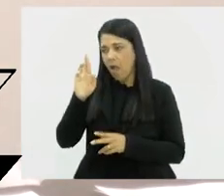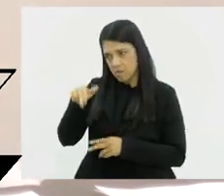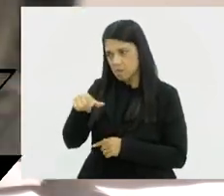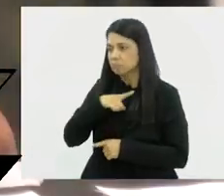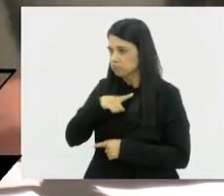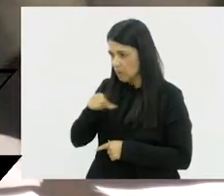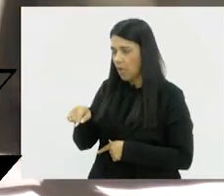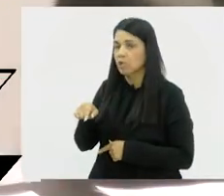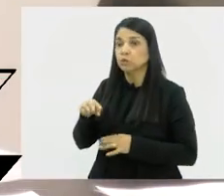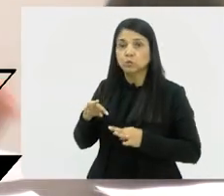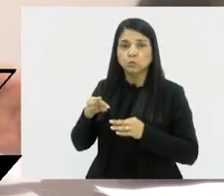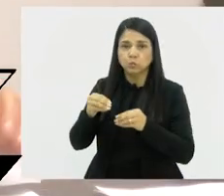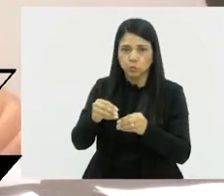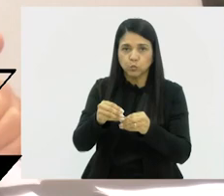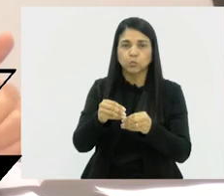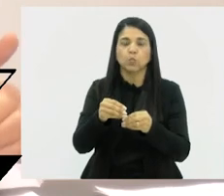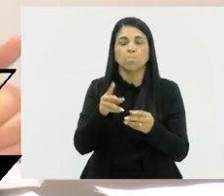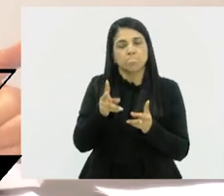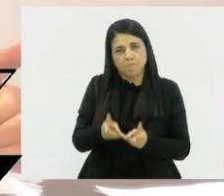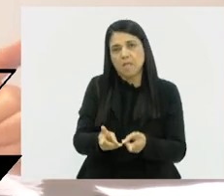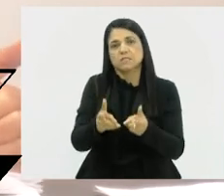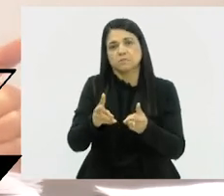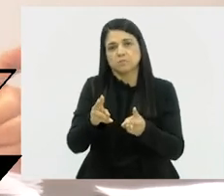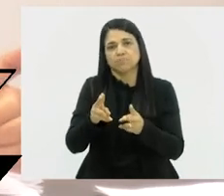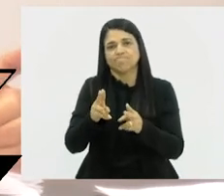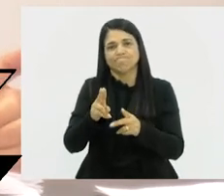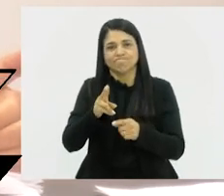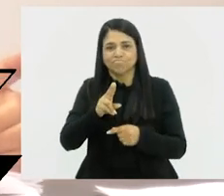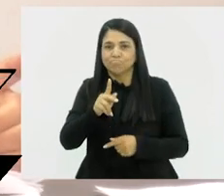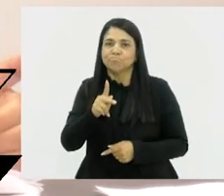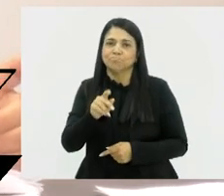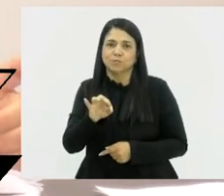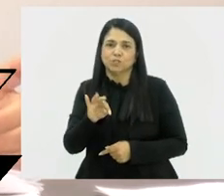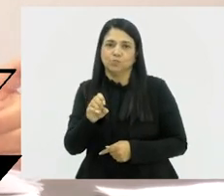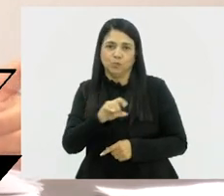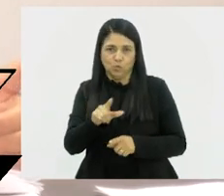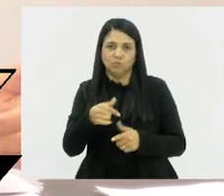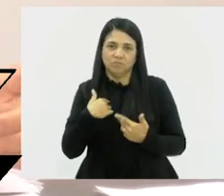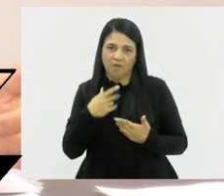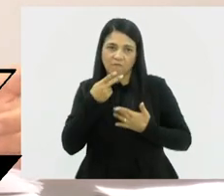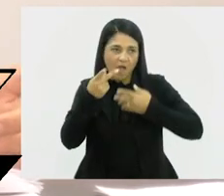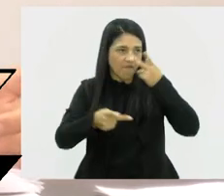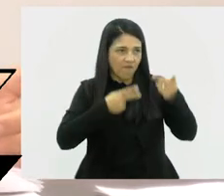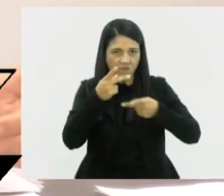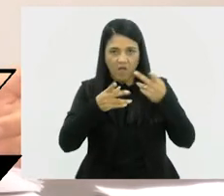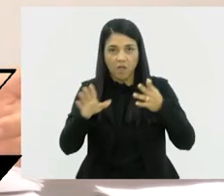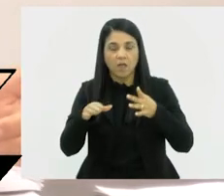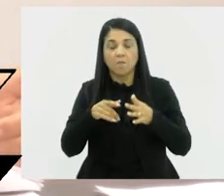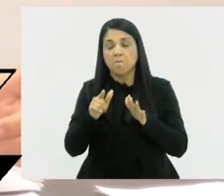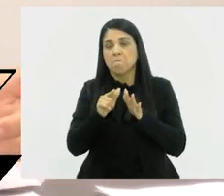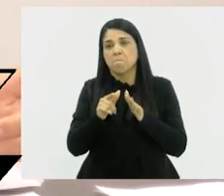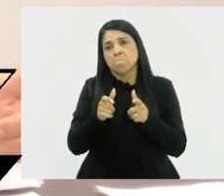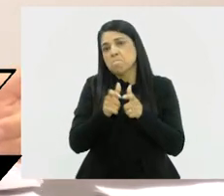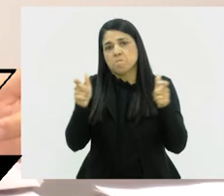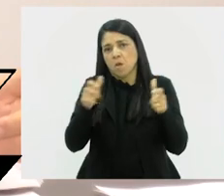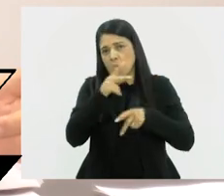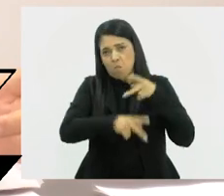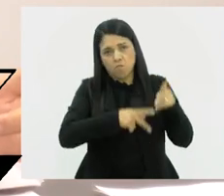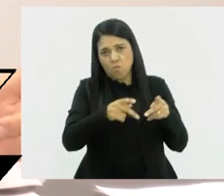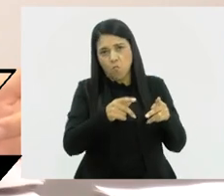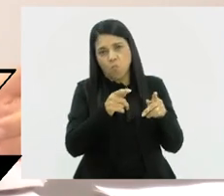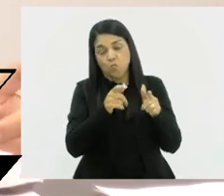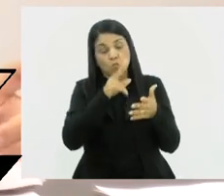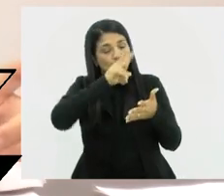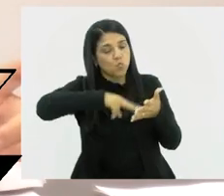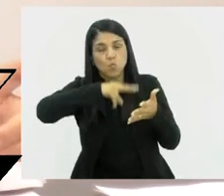acabava sendo da mesma coisa. Então, eu acho muito mais do que a lei, que a maior parte das pessoas não lê Diário Oficial, não tem a menor ideia do